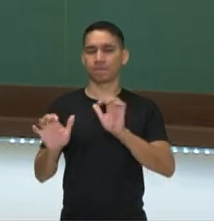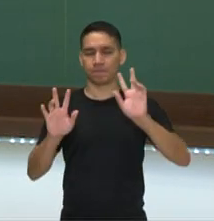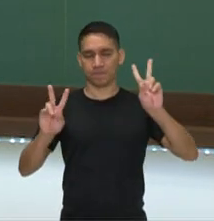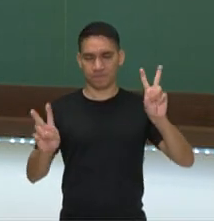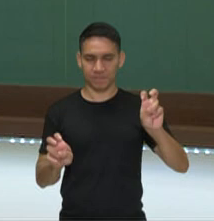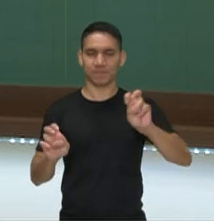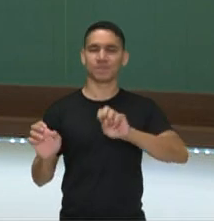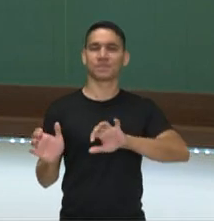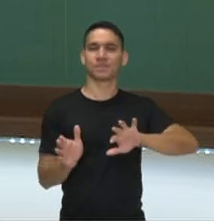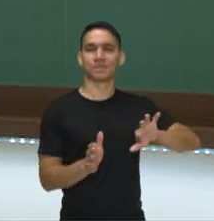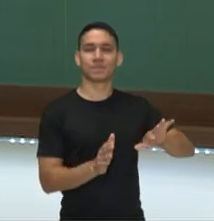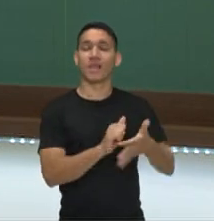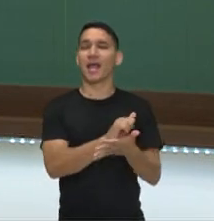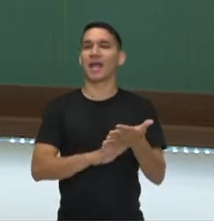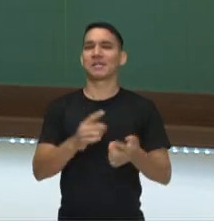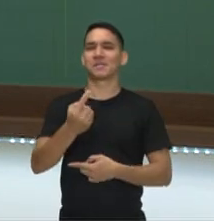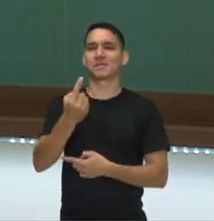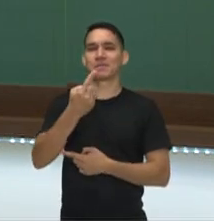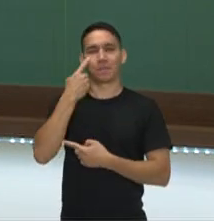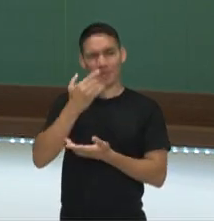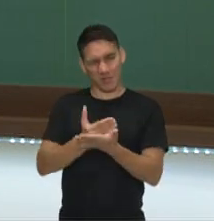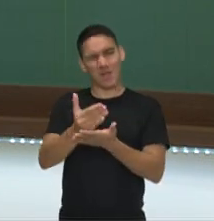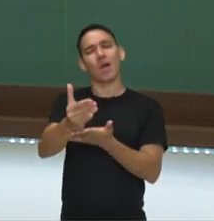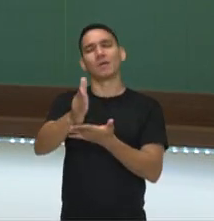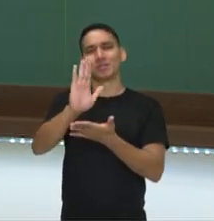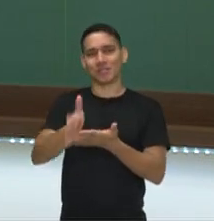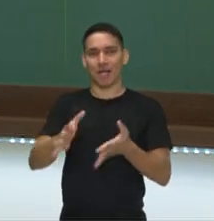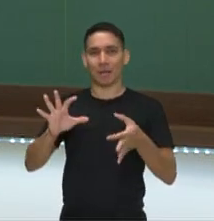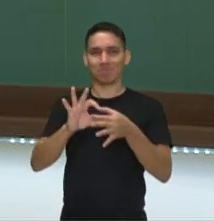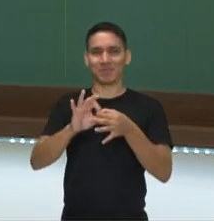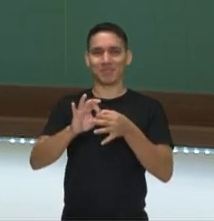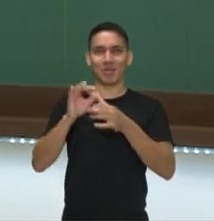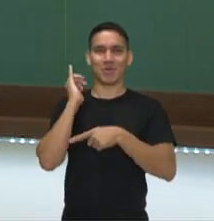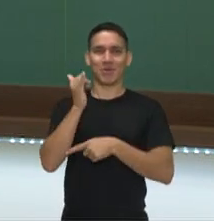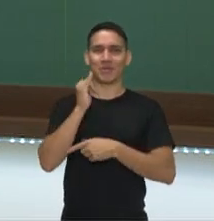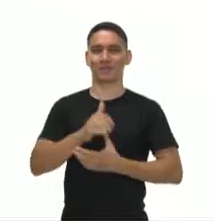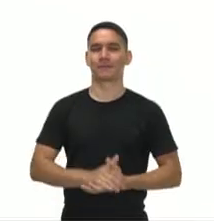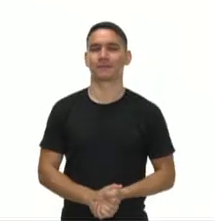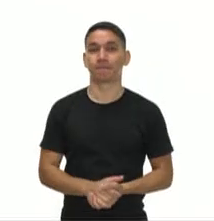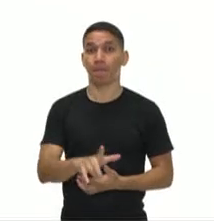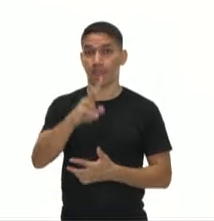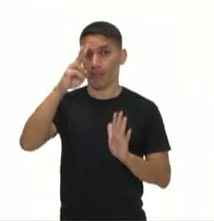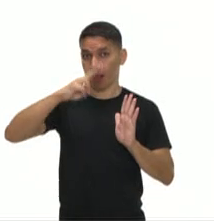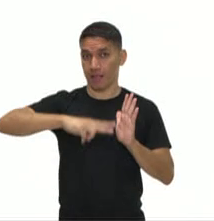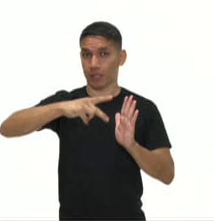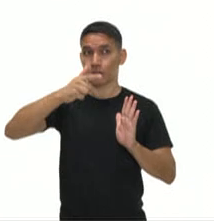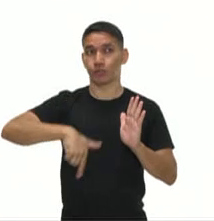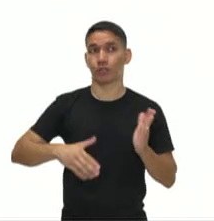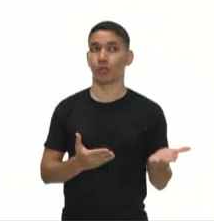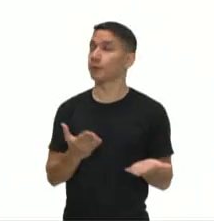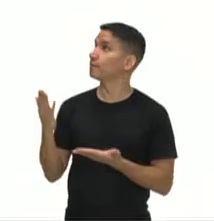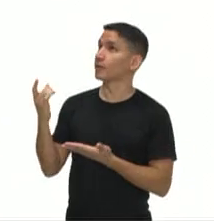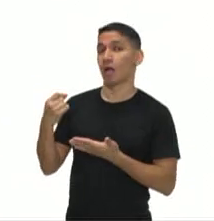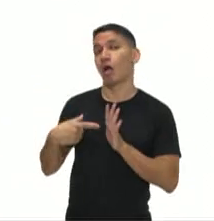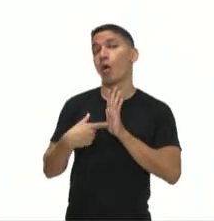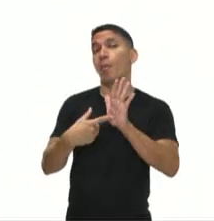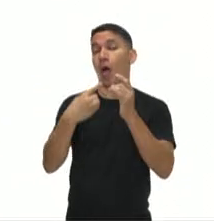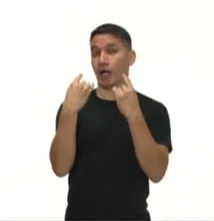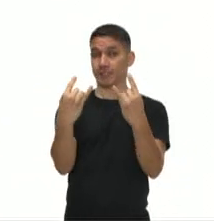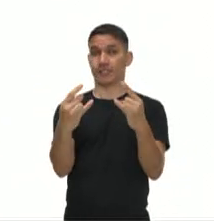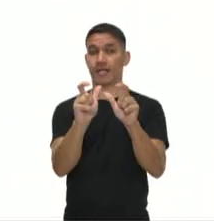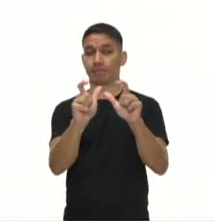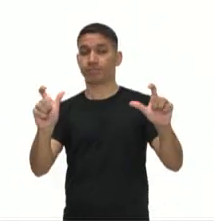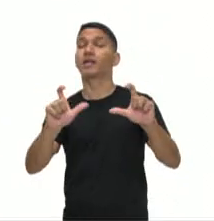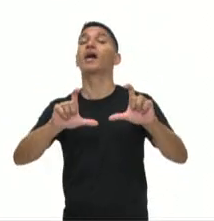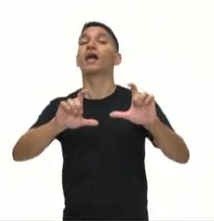Atividade 1. Vamos começar? Trabalhar um pouquinho aqui com o conto? Então vamos. Releia. Então eu destaquei aqui um